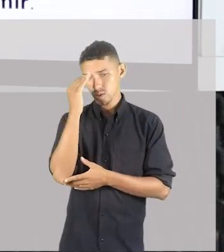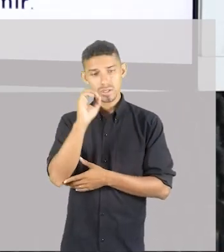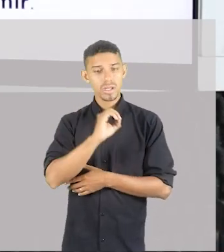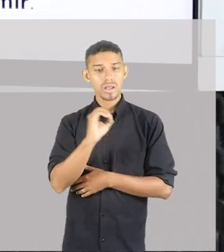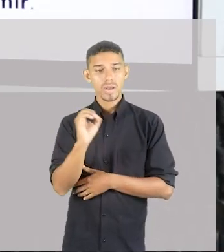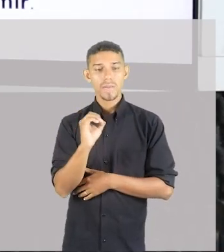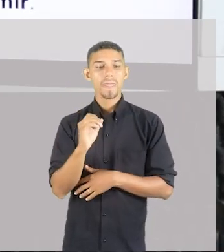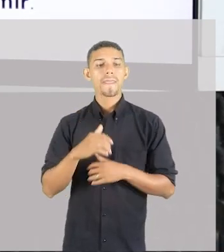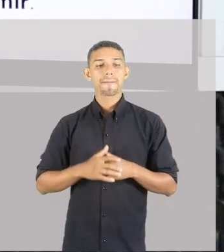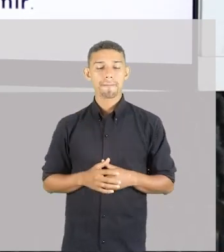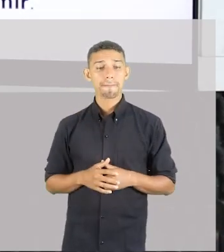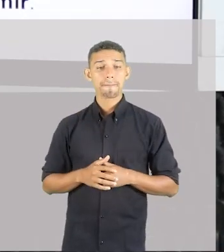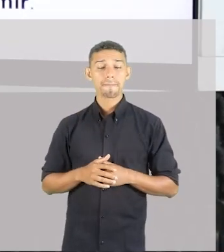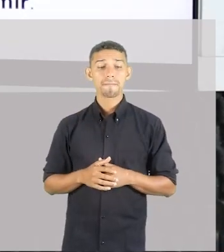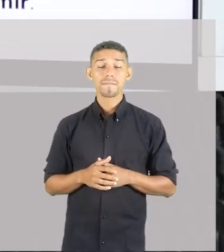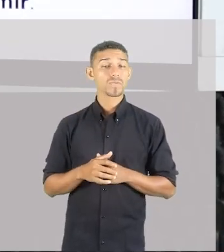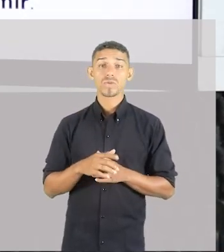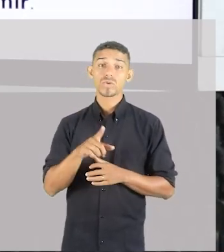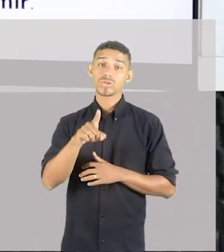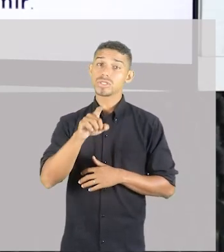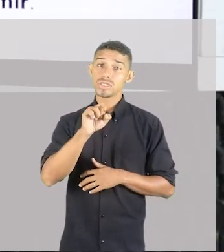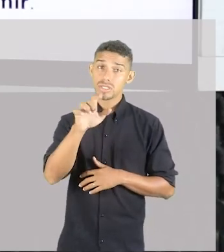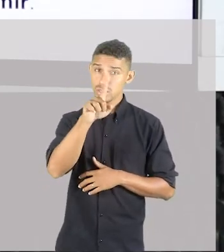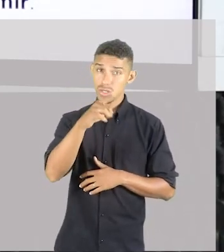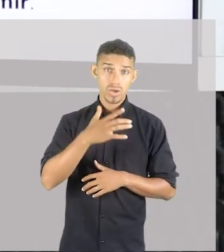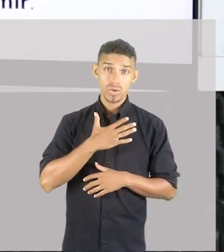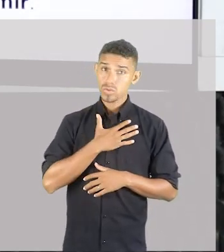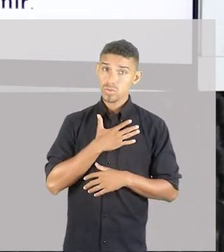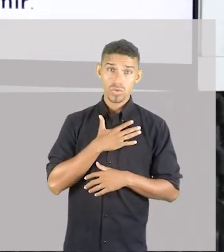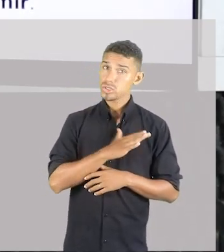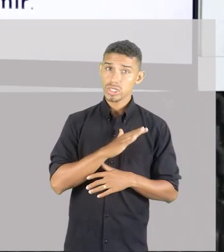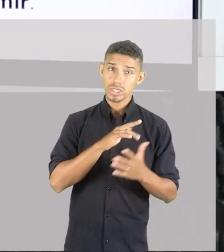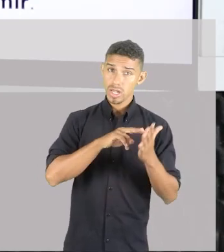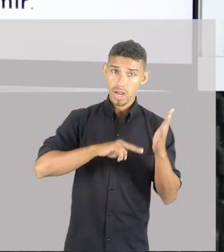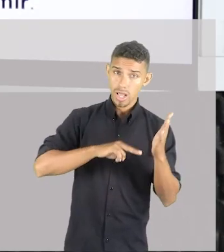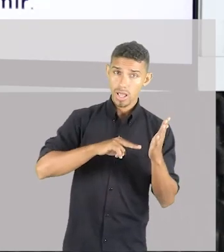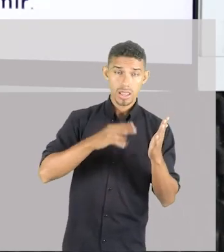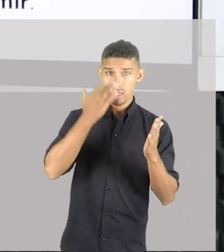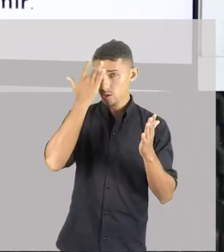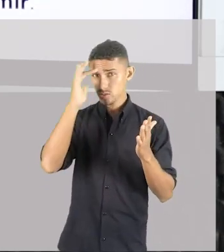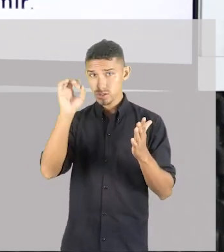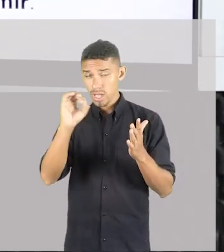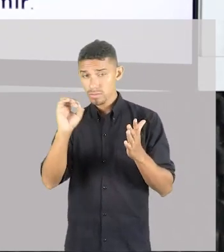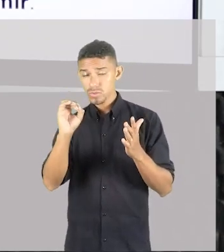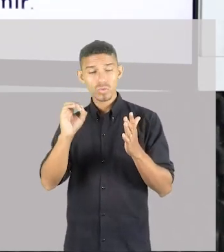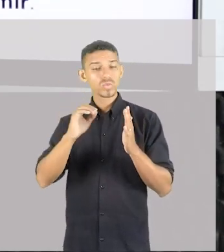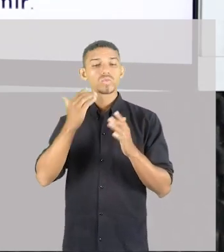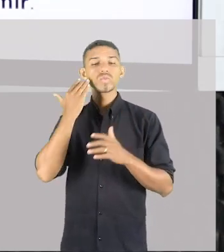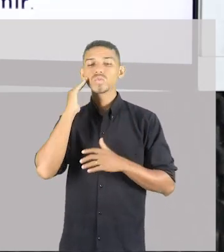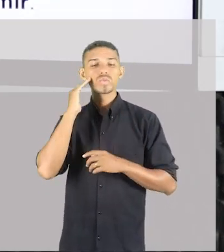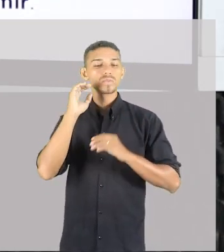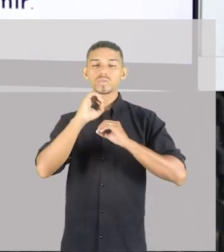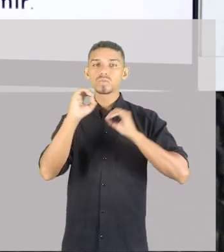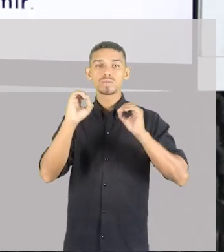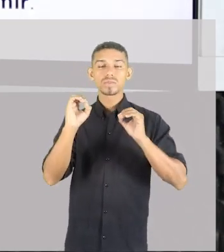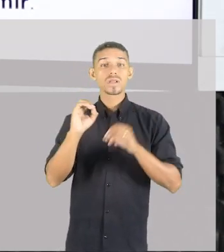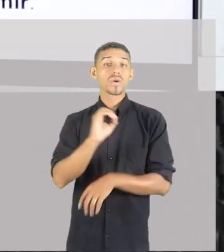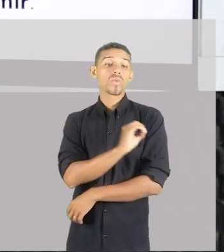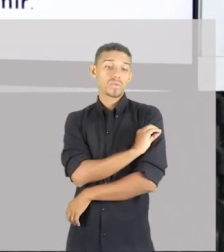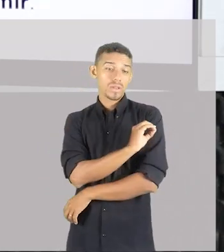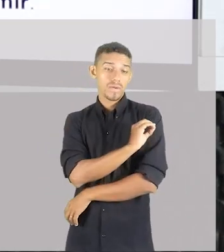entenderam, né? Se você não lê, mesmo que você saiba ler, e você não interpreta, não está entendendo o que está escrito ali, o